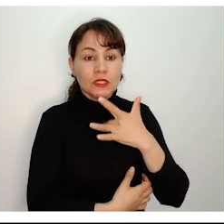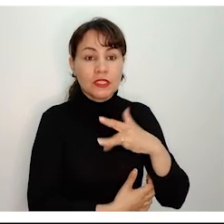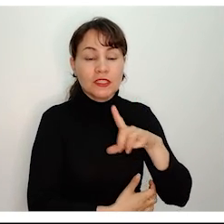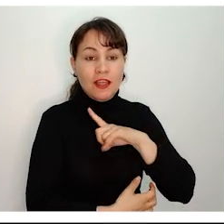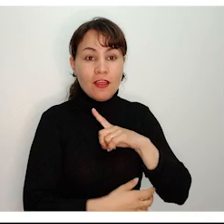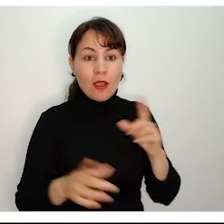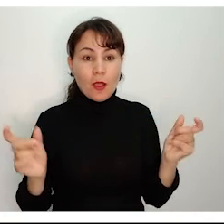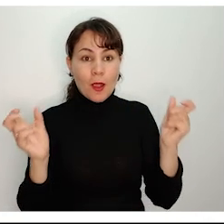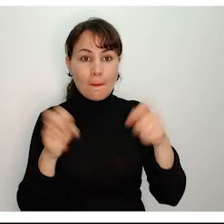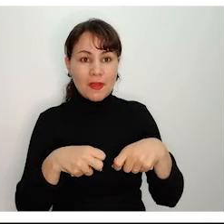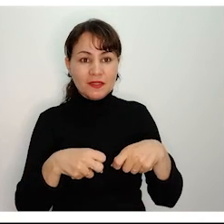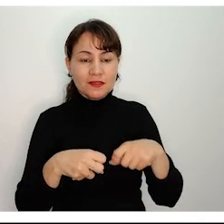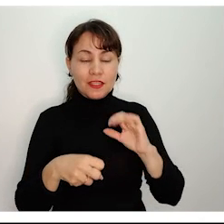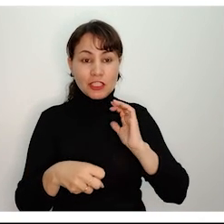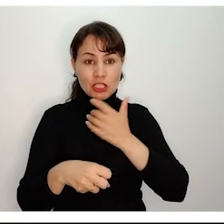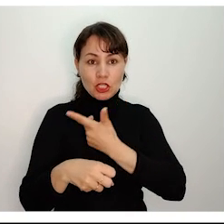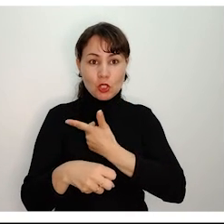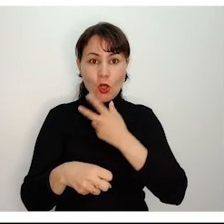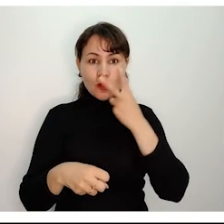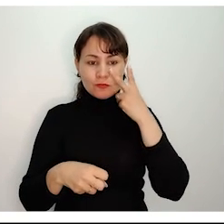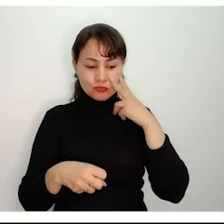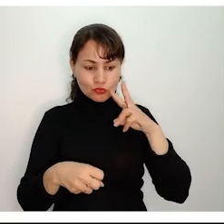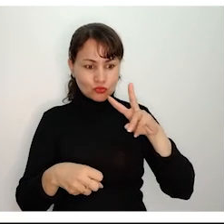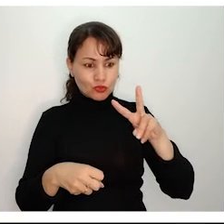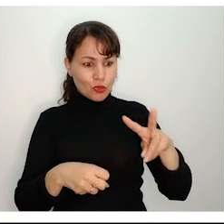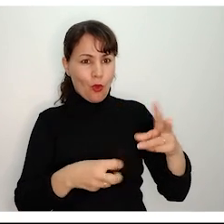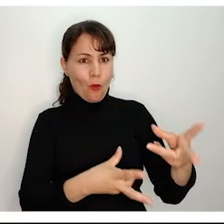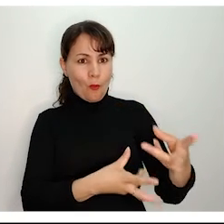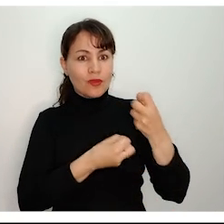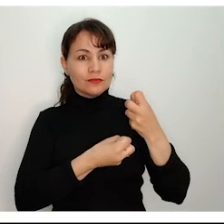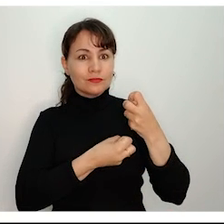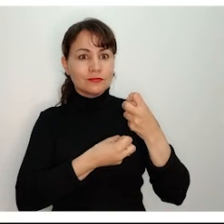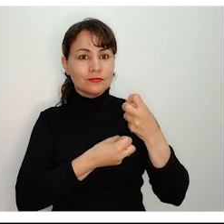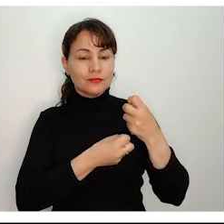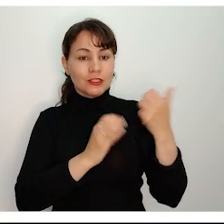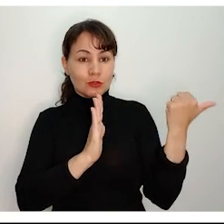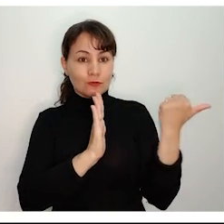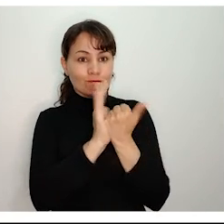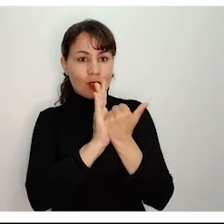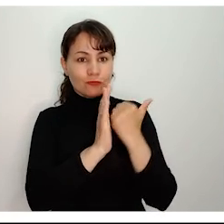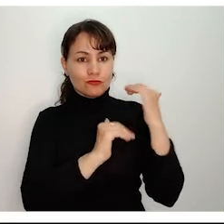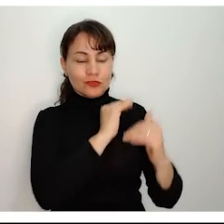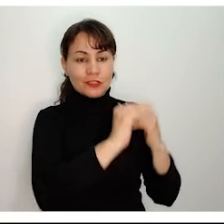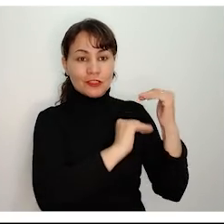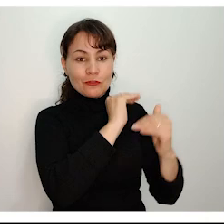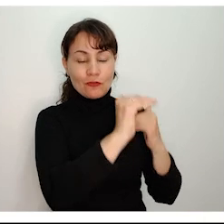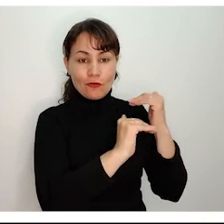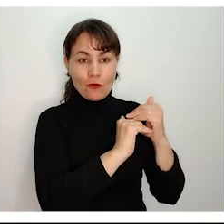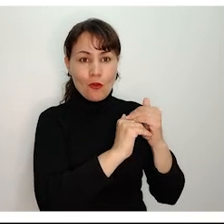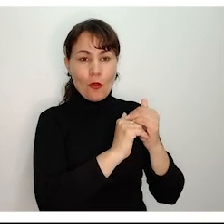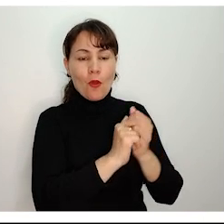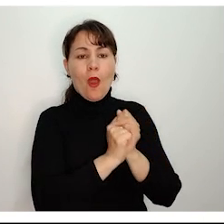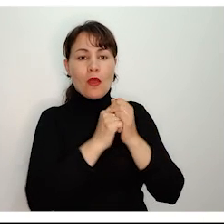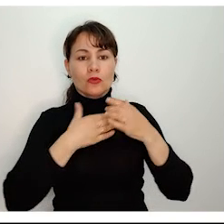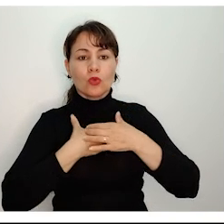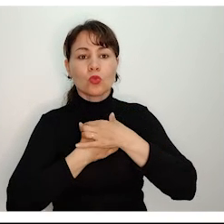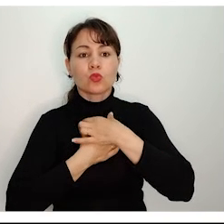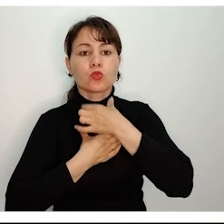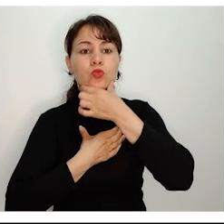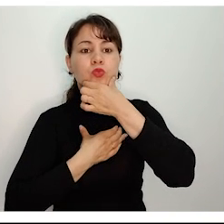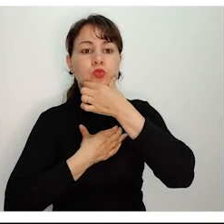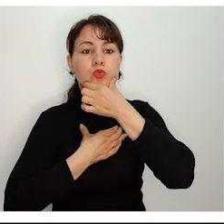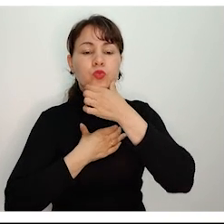permitindo que a criança tenha capacidades que nós conseguimos enxergar, que são esses marcos do desenvolvimento. O sustento